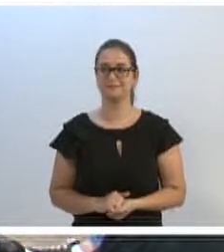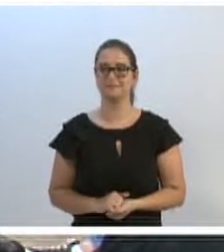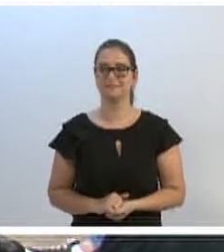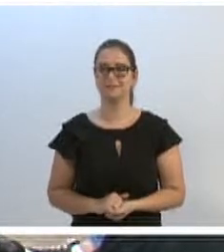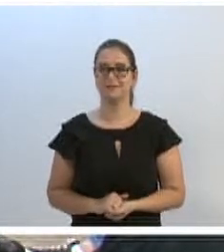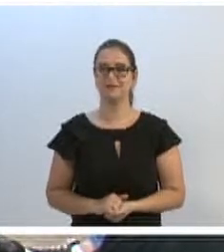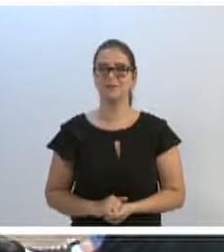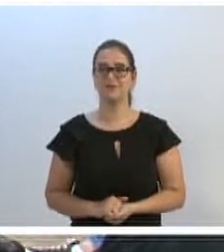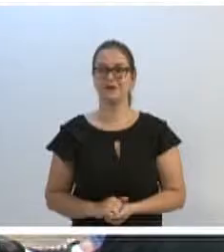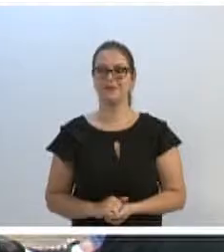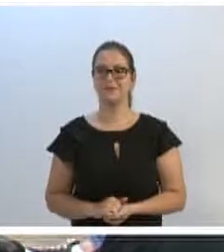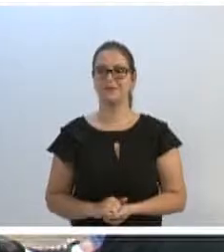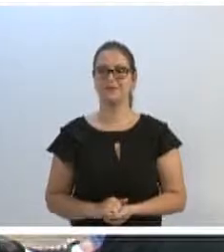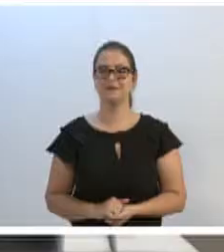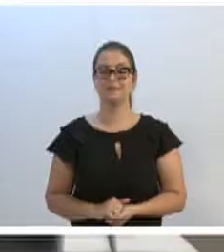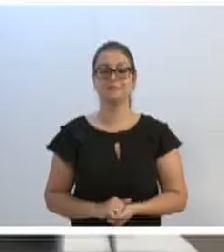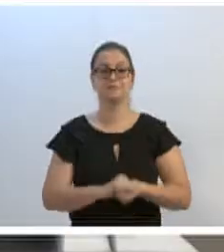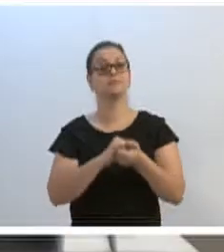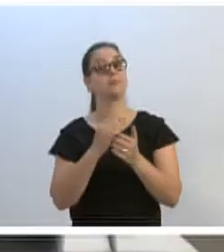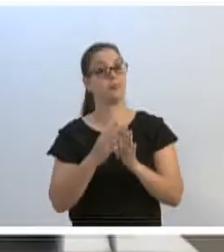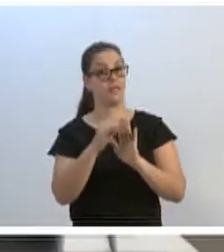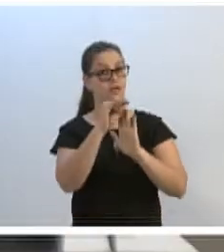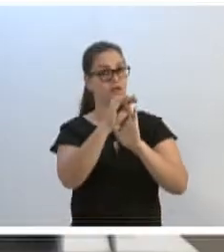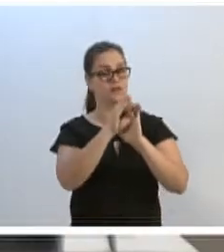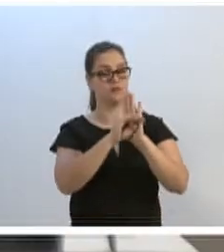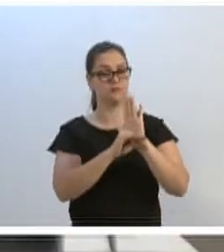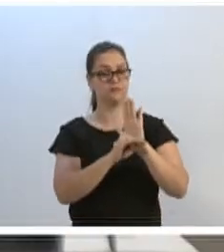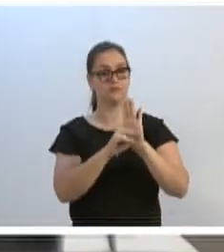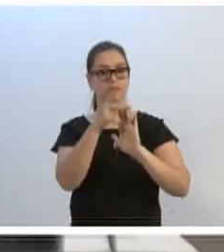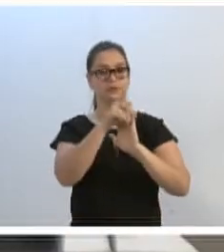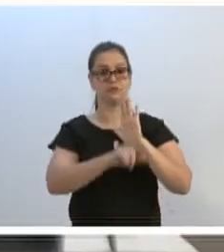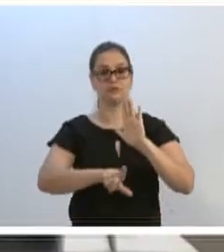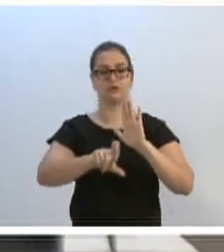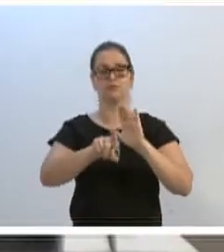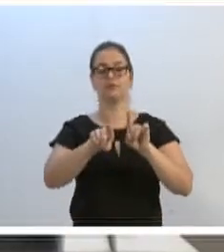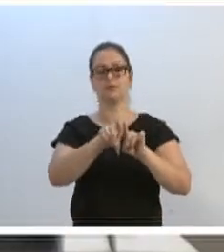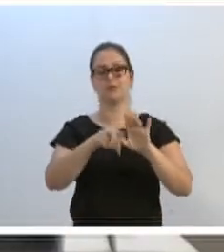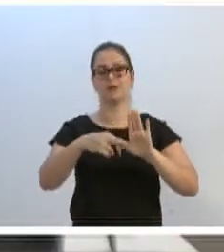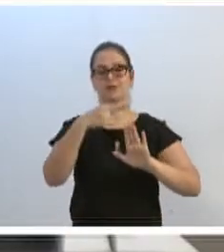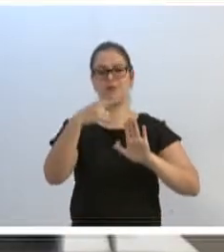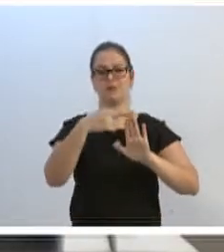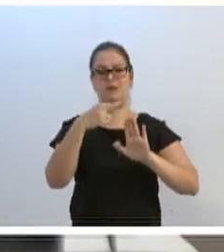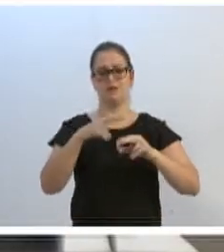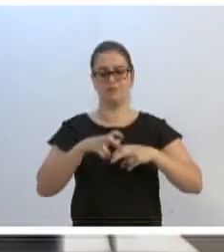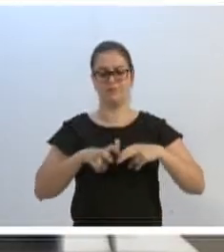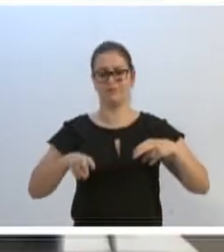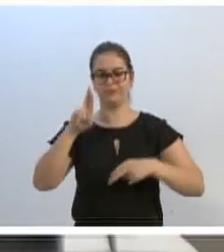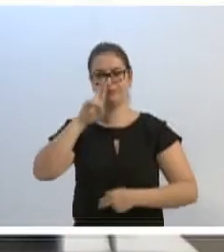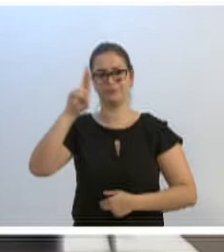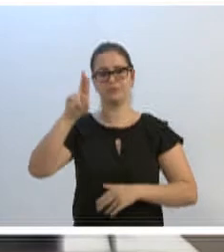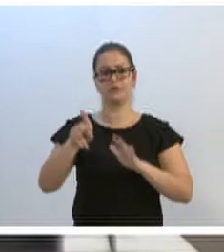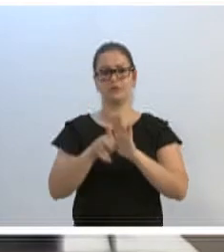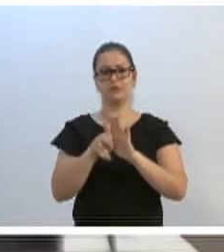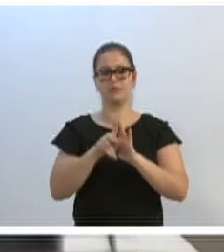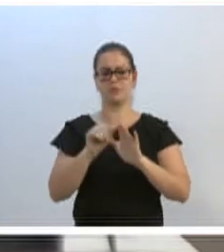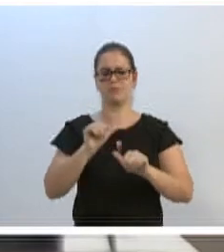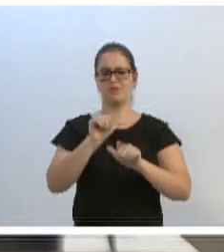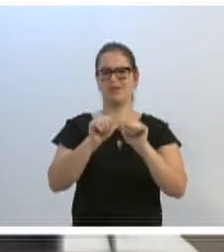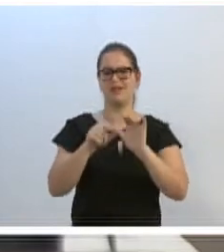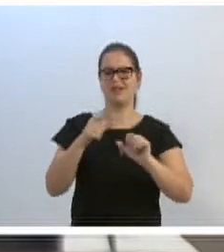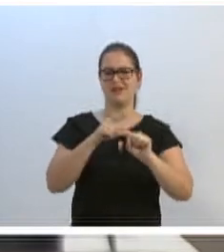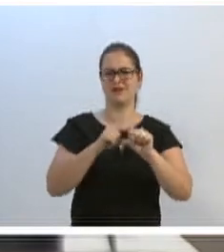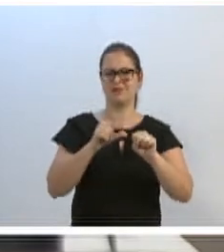Pela ordem, né? Pela ordem, então, projeto de resolução da mesa diretora. Acrescenta e altera dispositivo na